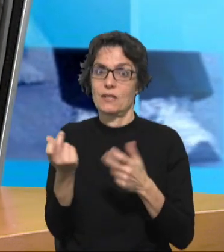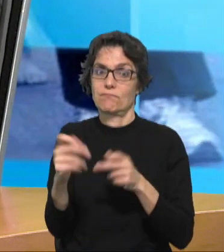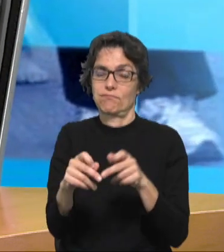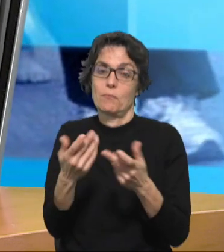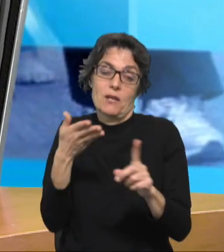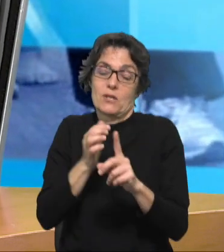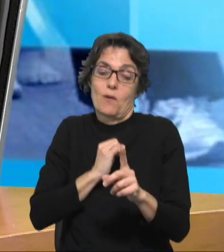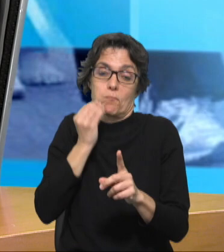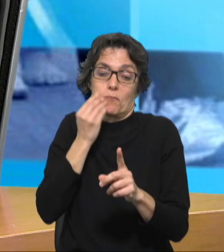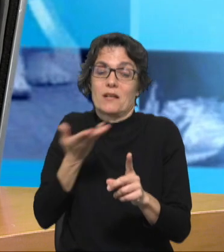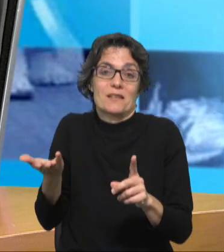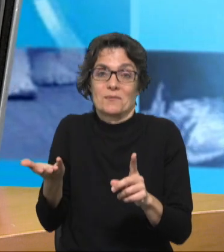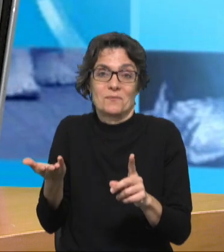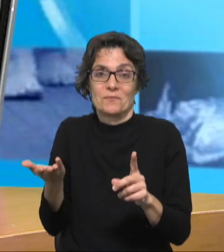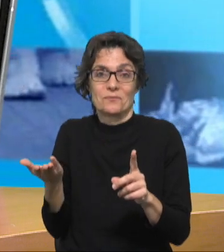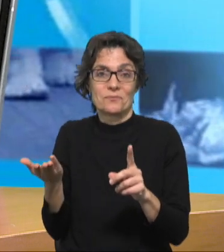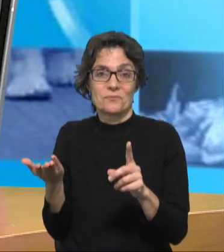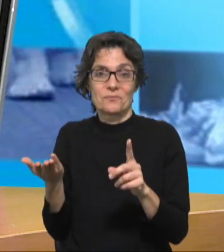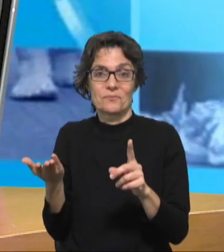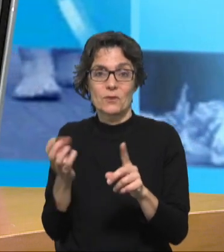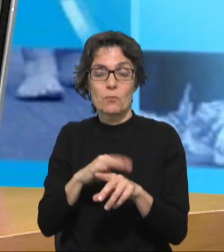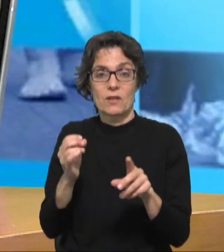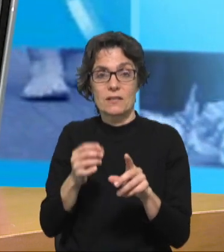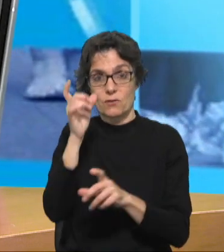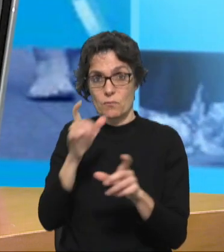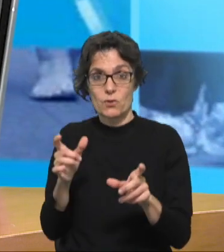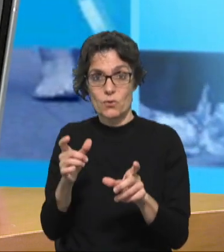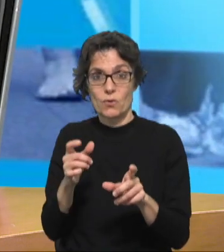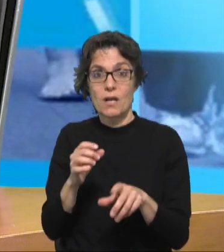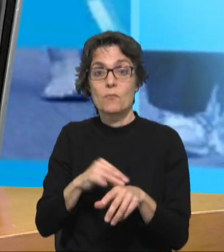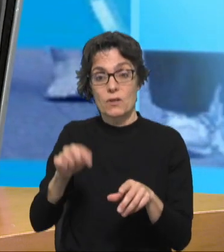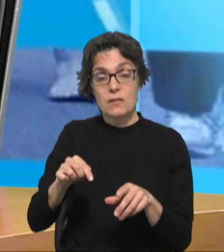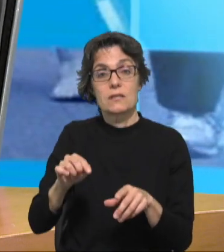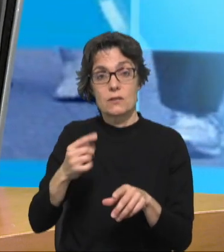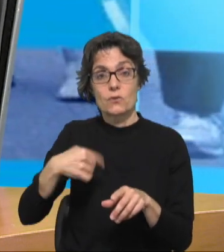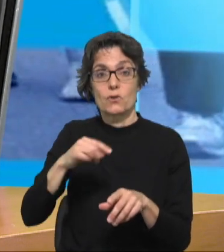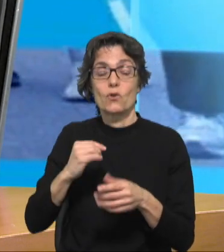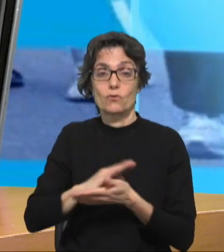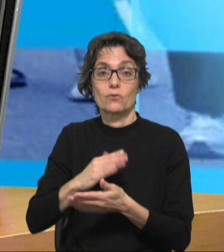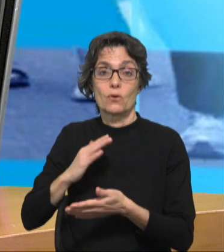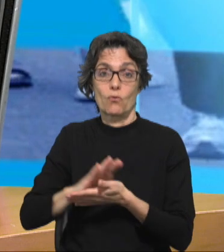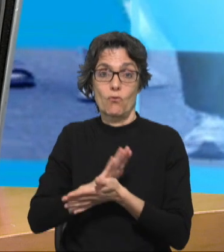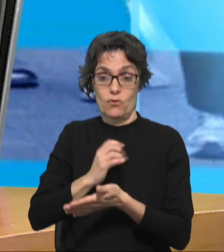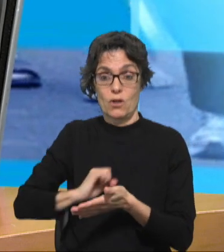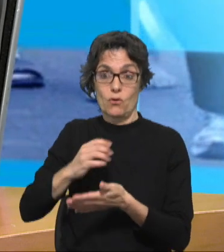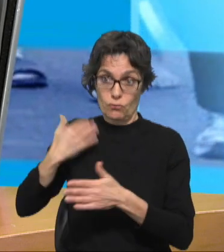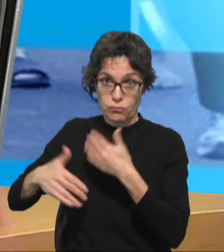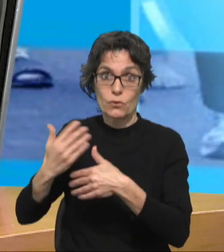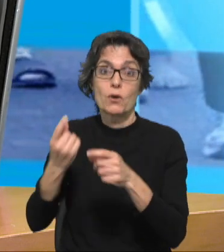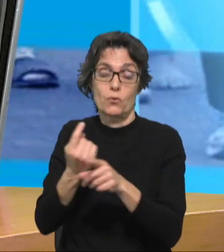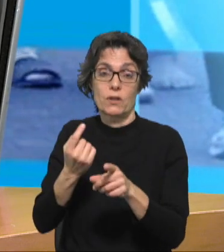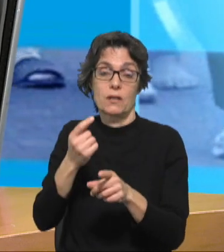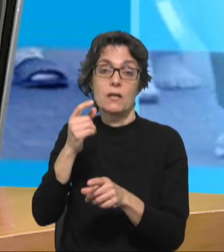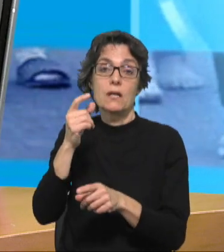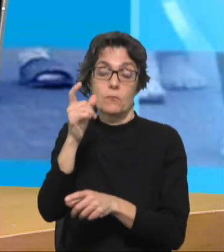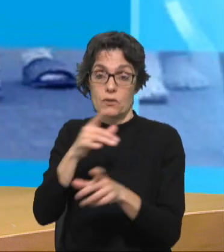missão e portanto, acho que depois também o nosso público, e acho que é por isso que chegamos aos 100 anos, porque os nossos leitores ainda continuam, e é por eles que